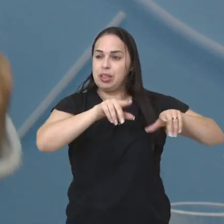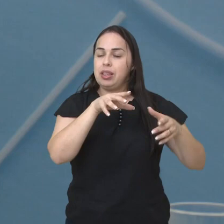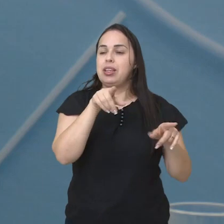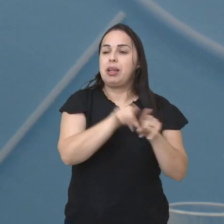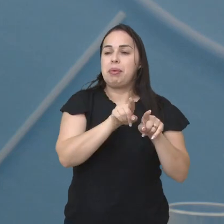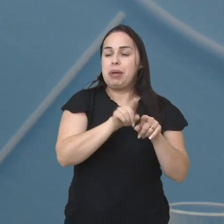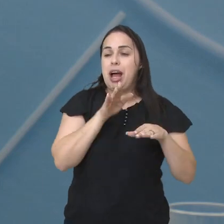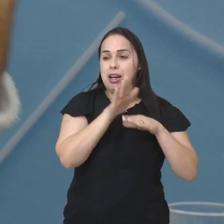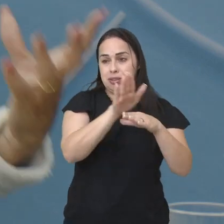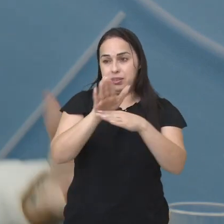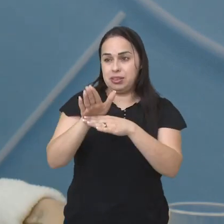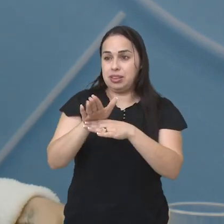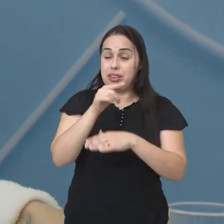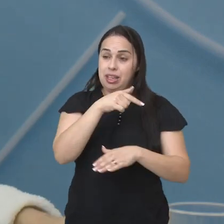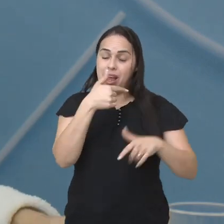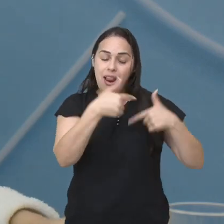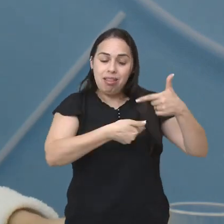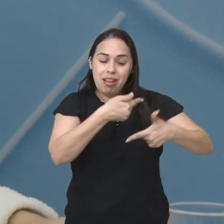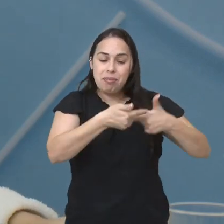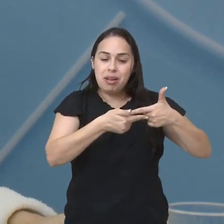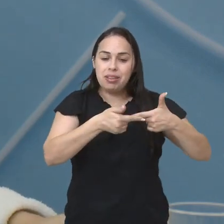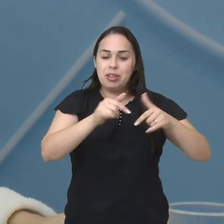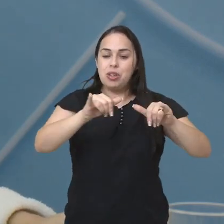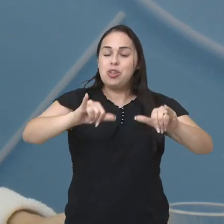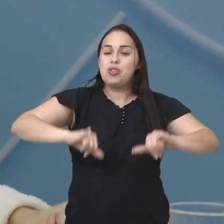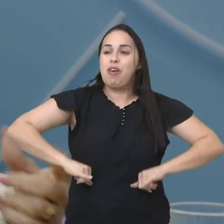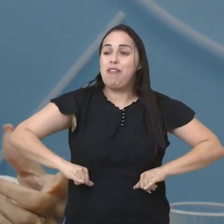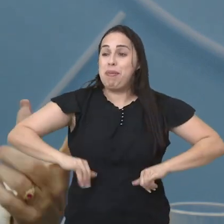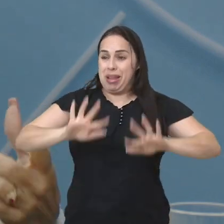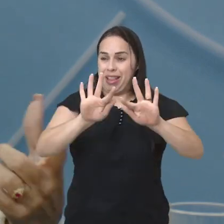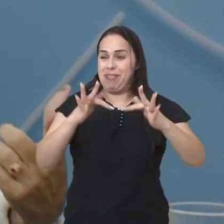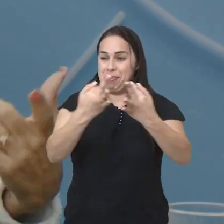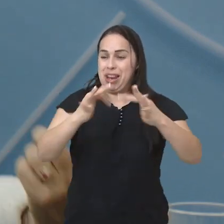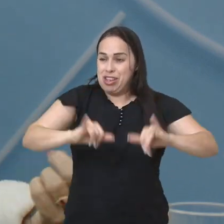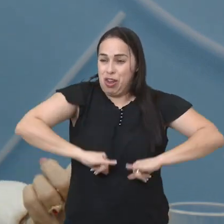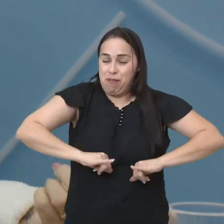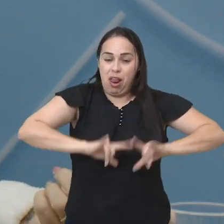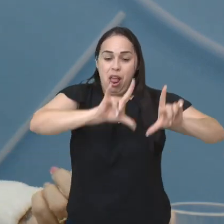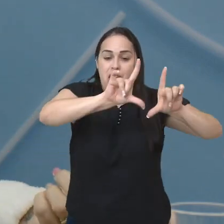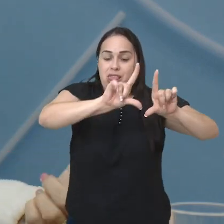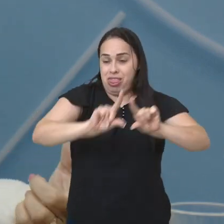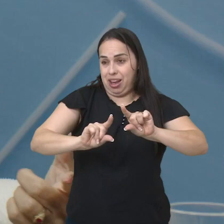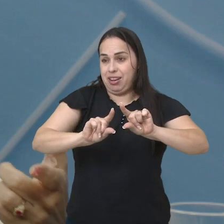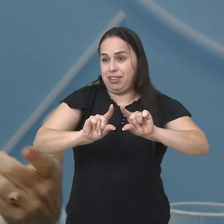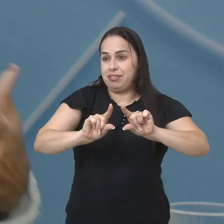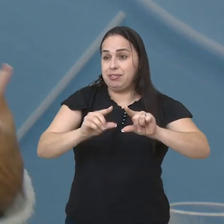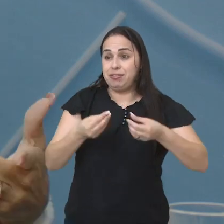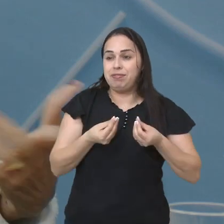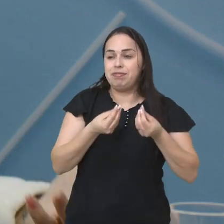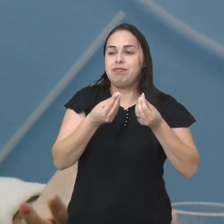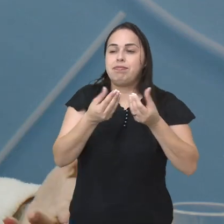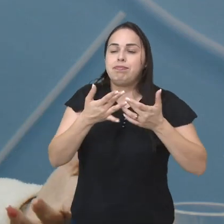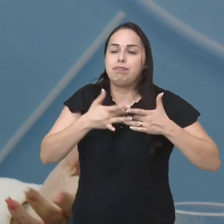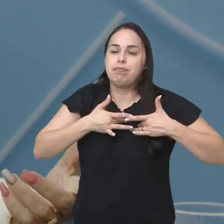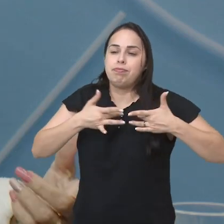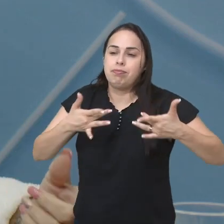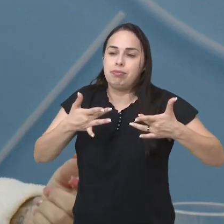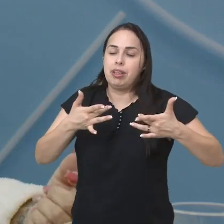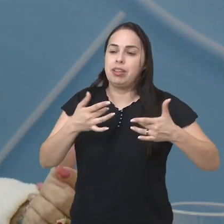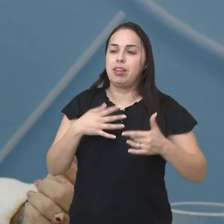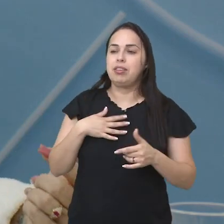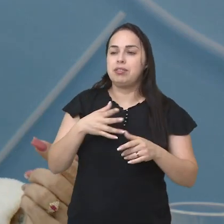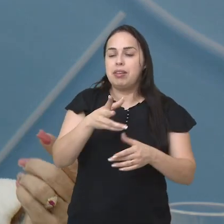elas minimizam um pouco o sofrimento dessas pessoas, né? Eu acho que é o mínimo de dignidade que a gente leva para